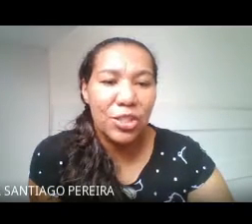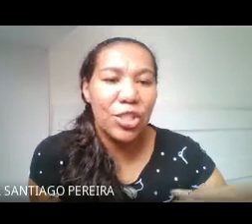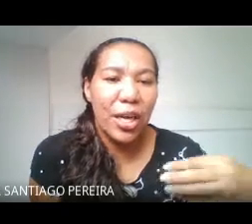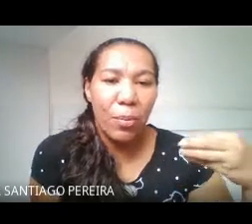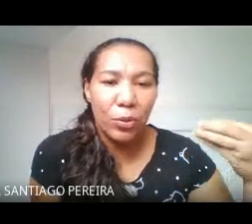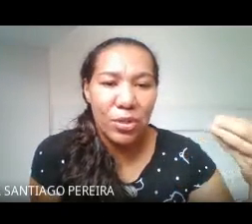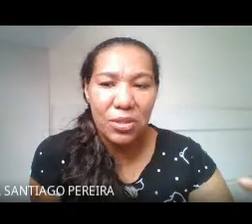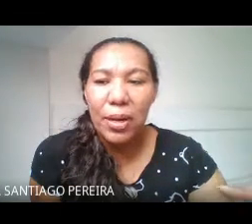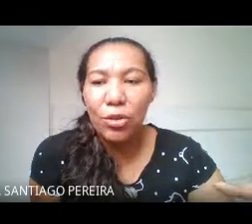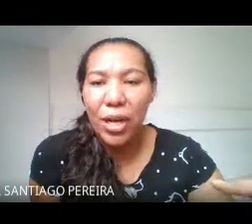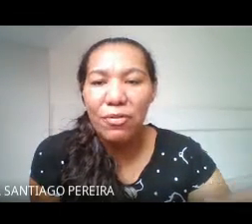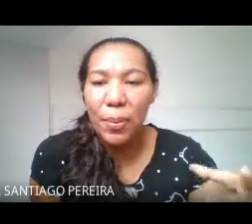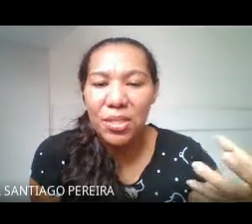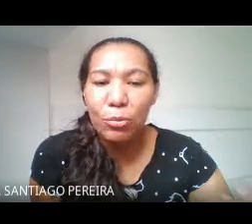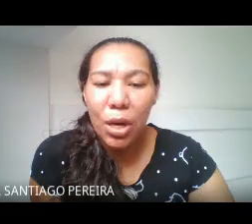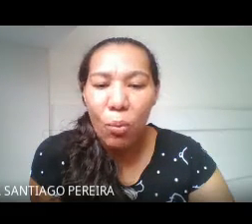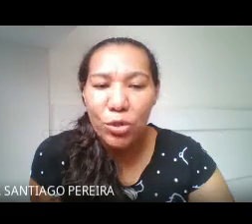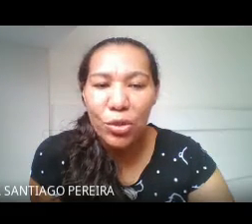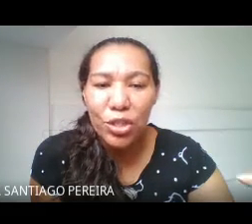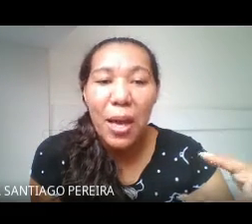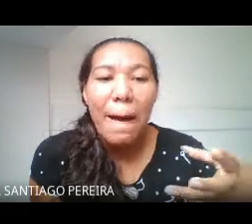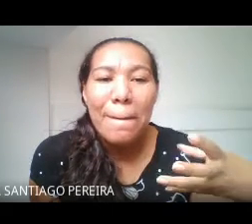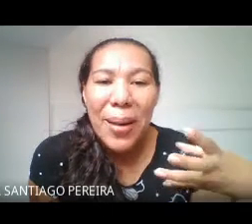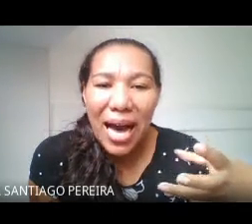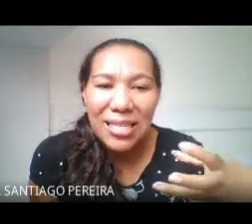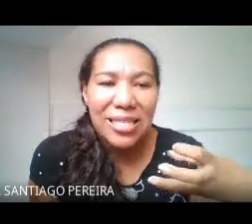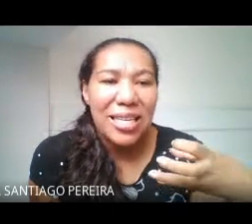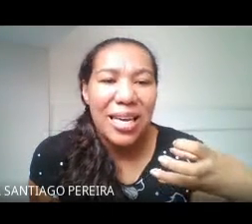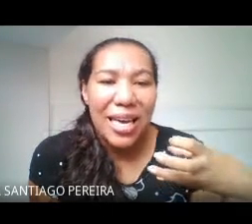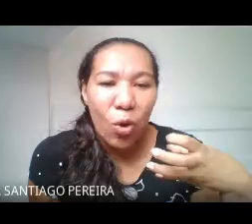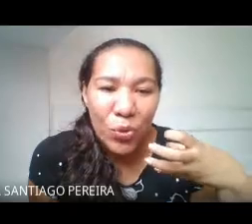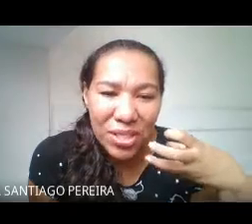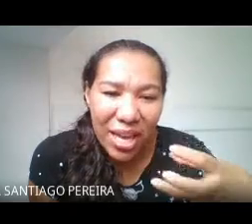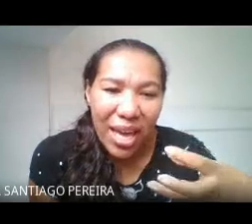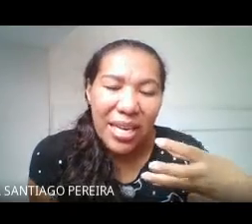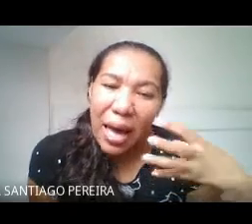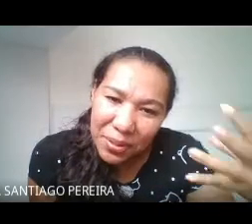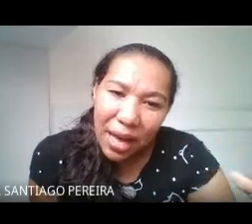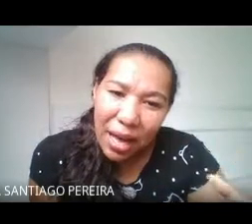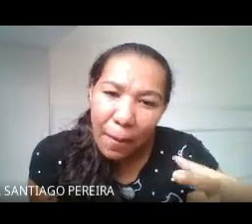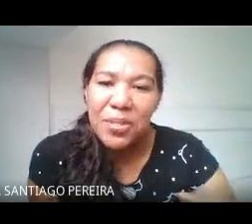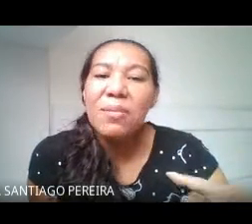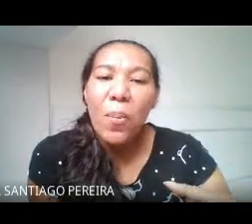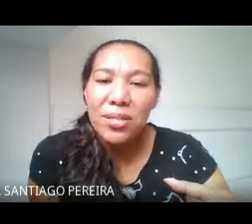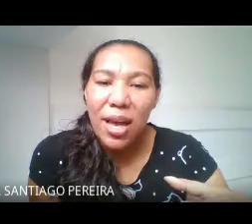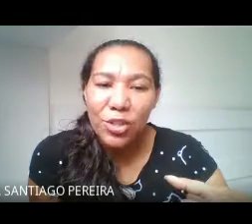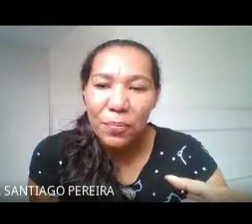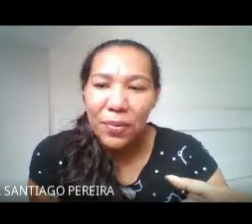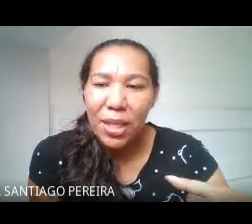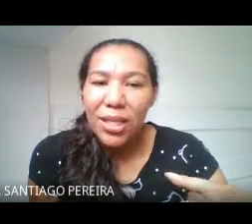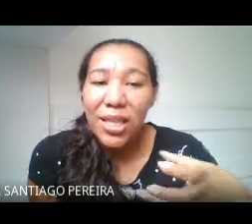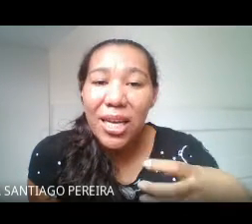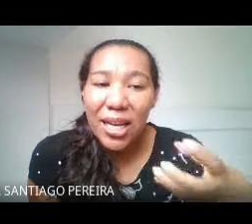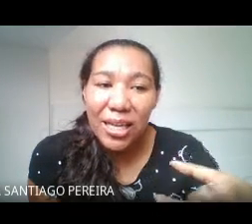artística, é uma produção cinematográfica, precisa mudar algumas coisas, mas consegue captar a principal